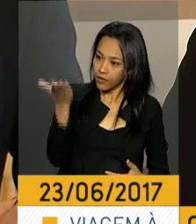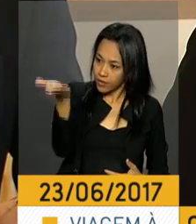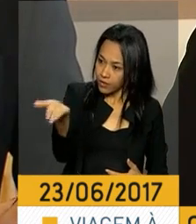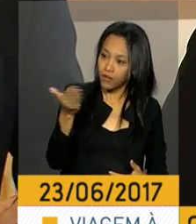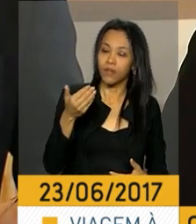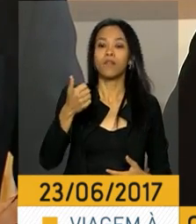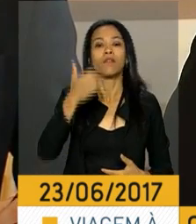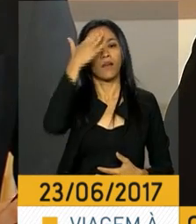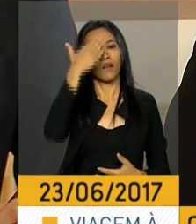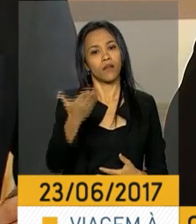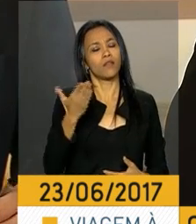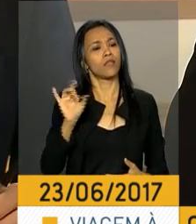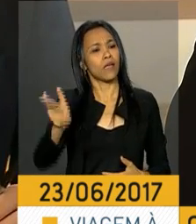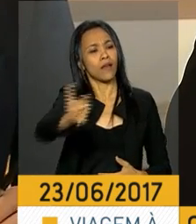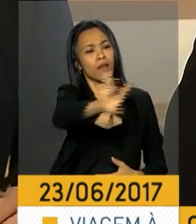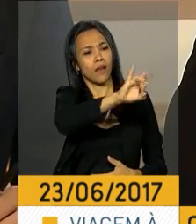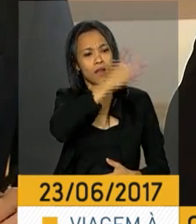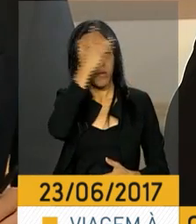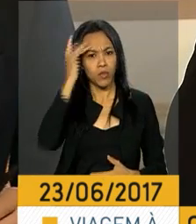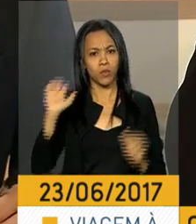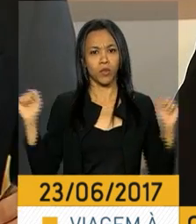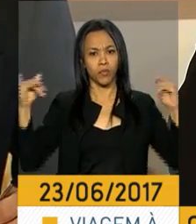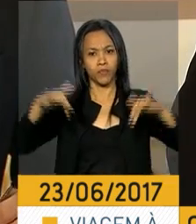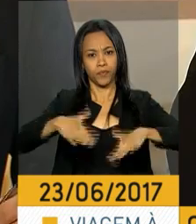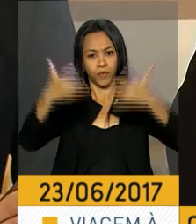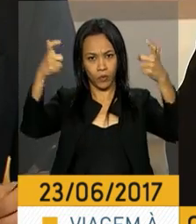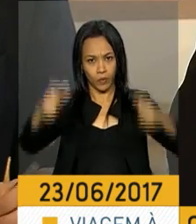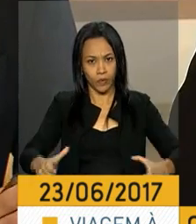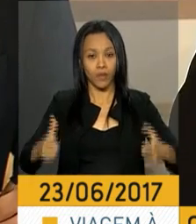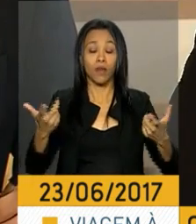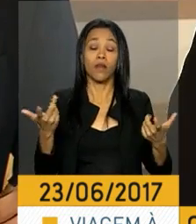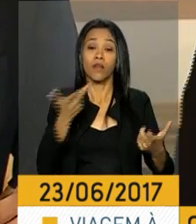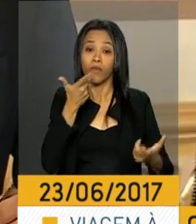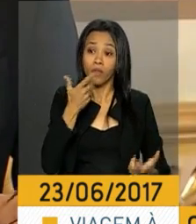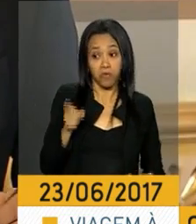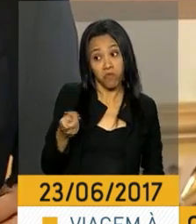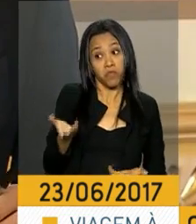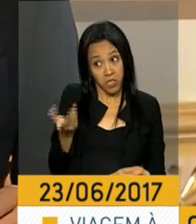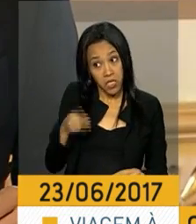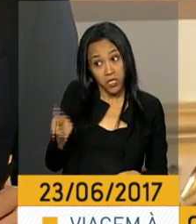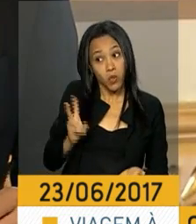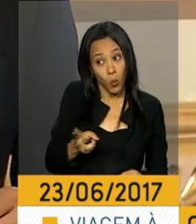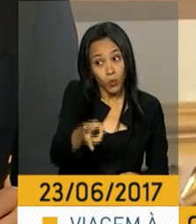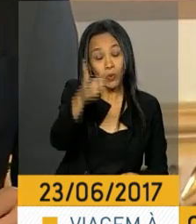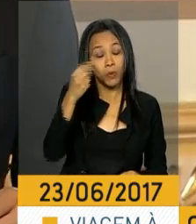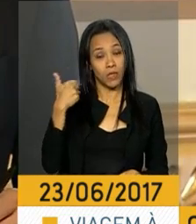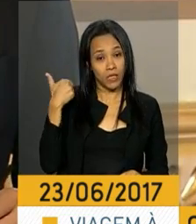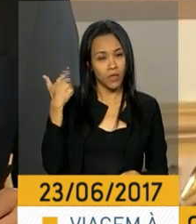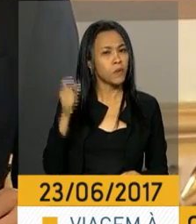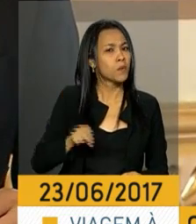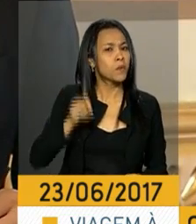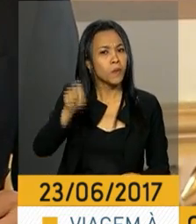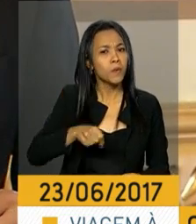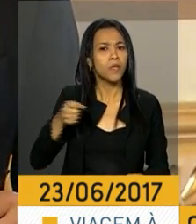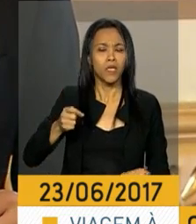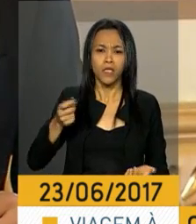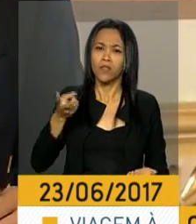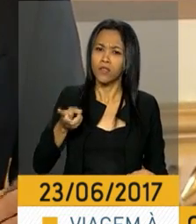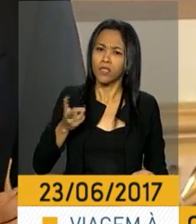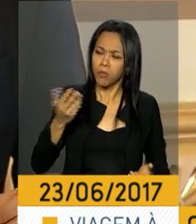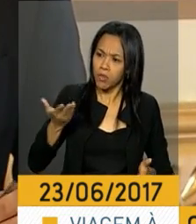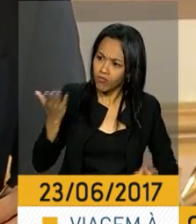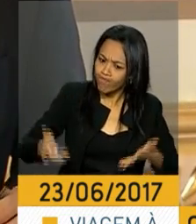todos os membros deste parlamento, augurando que os senhores continuem nesta tarefa de enaltecimento